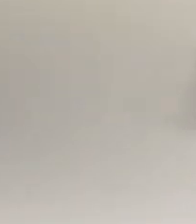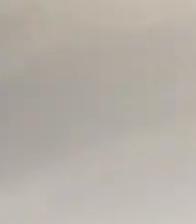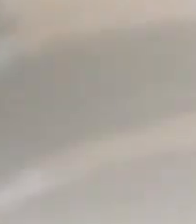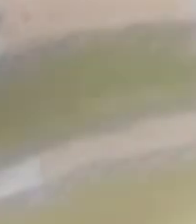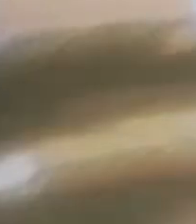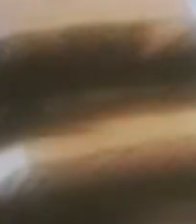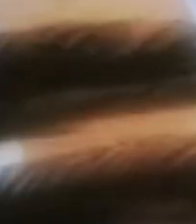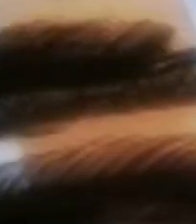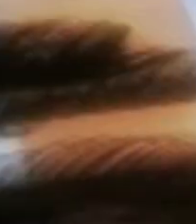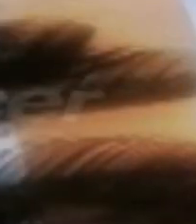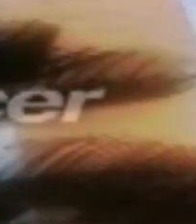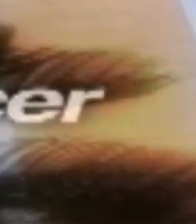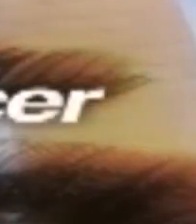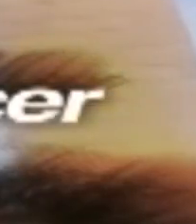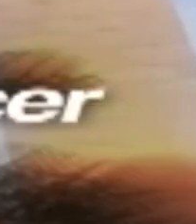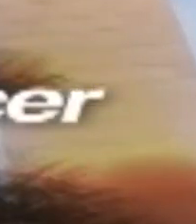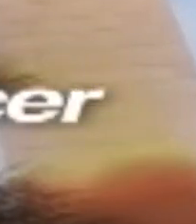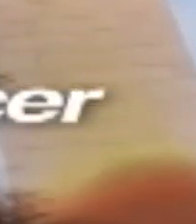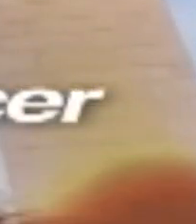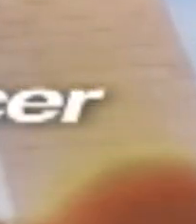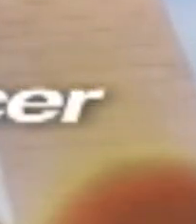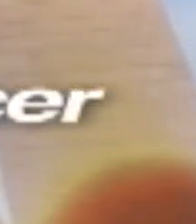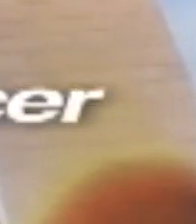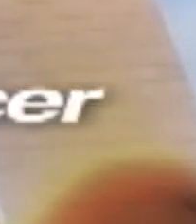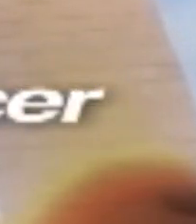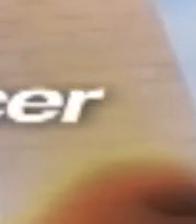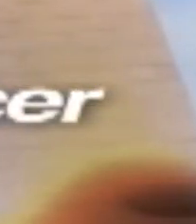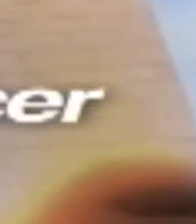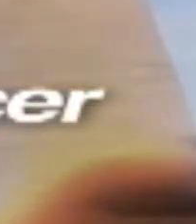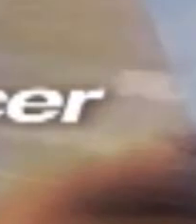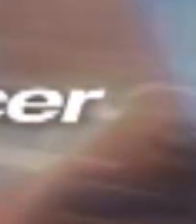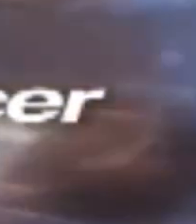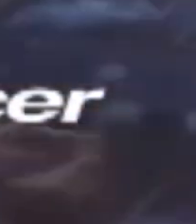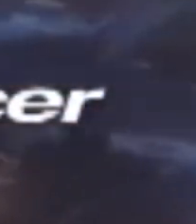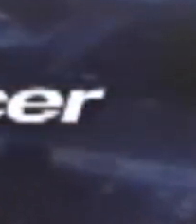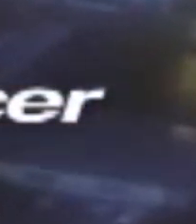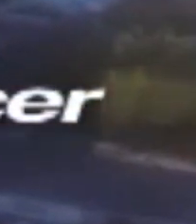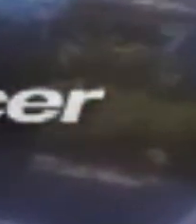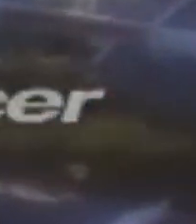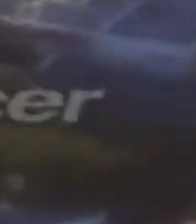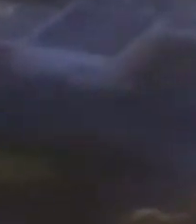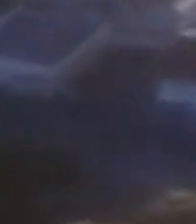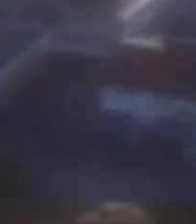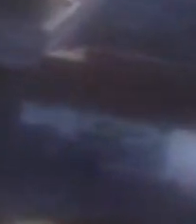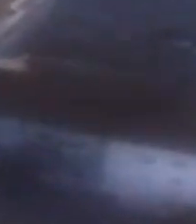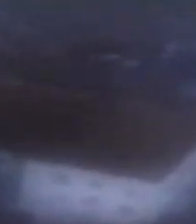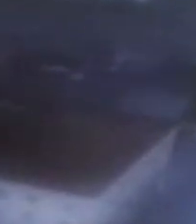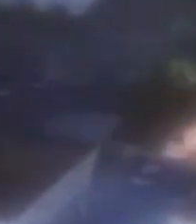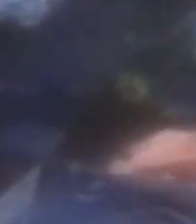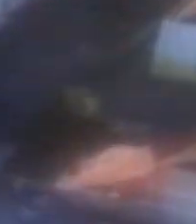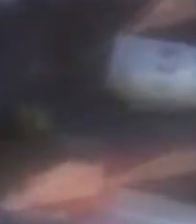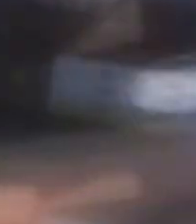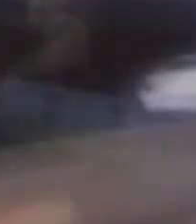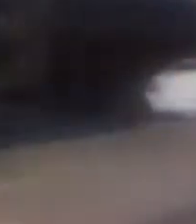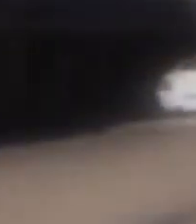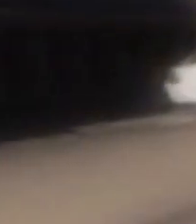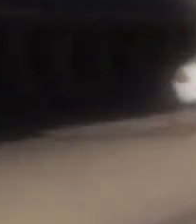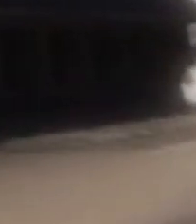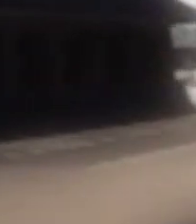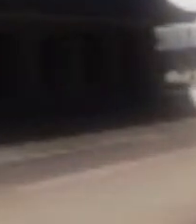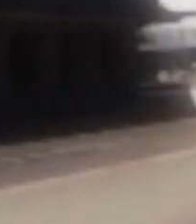sobre a história de Blumenau e do Vale. Né, mas é isso que Blumenau em Cadernos, na verdade, nos oportuniza, é ter um acesso imediato à história, à